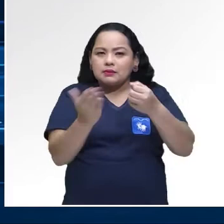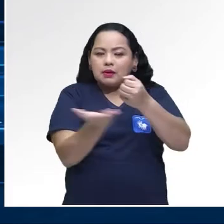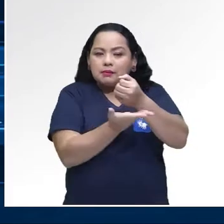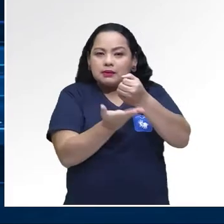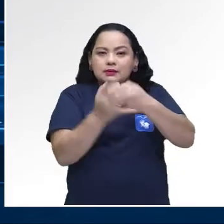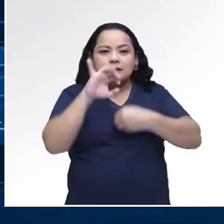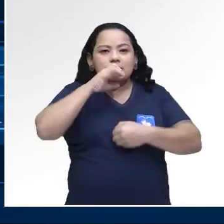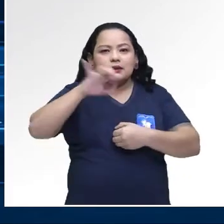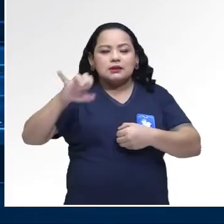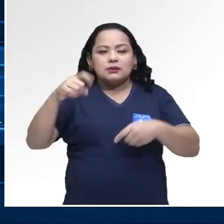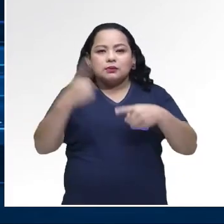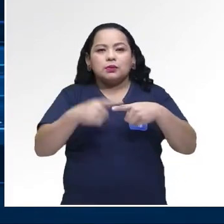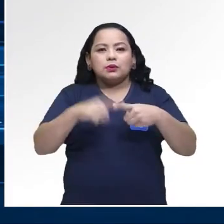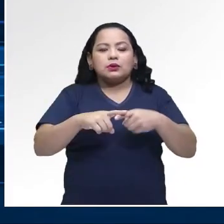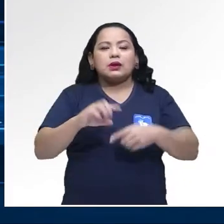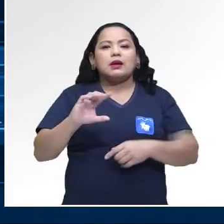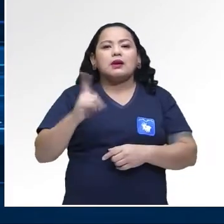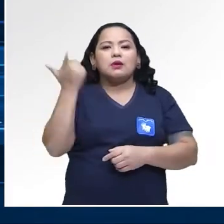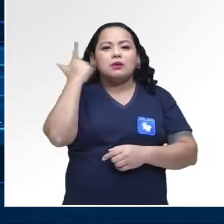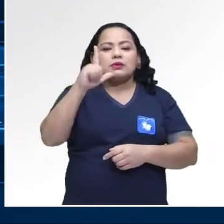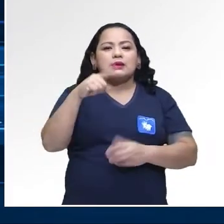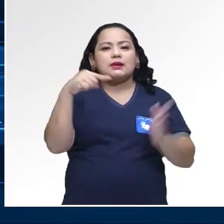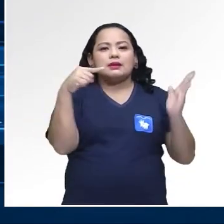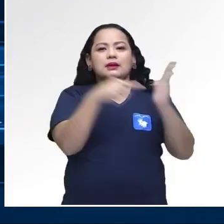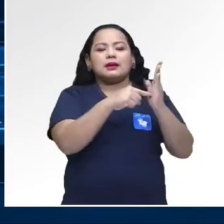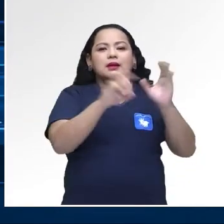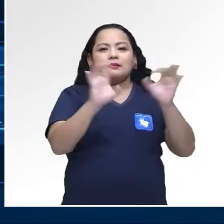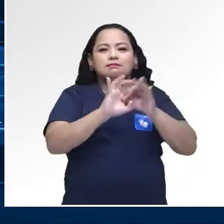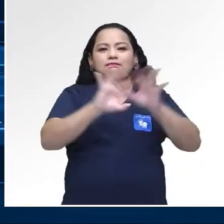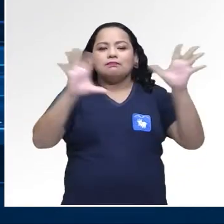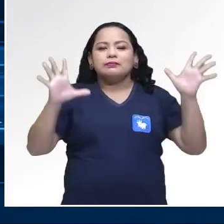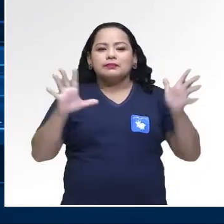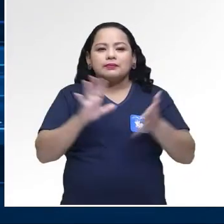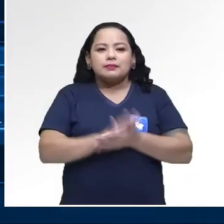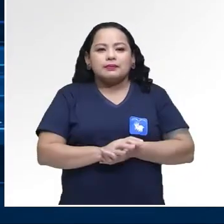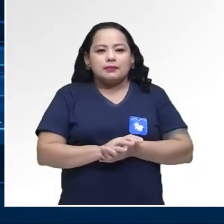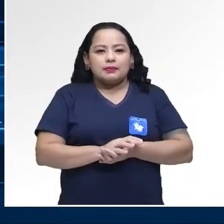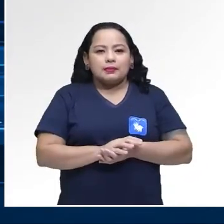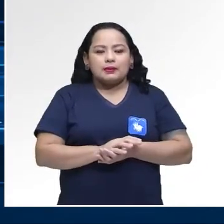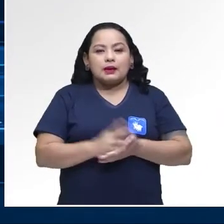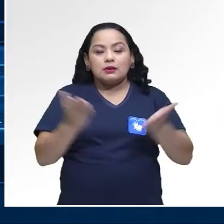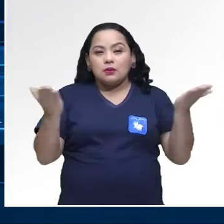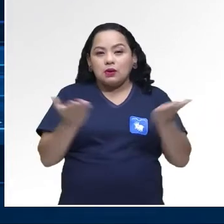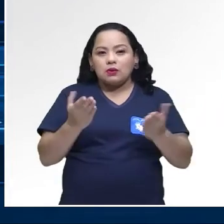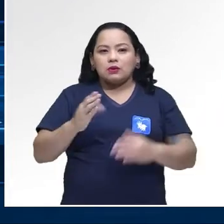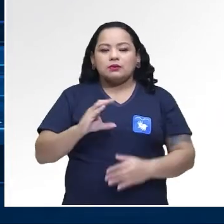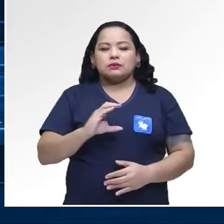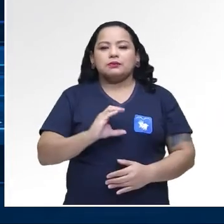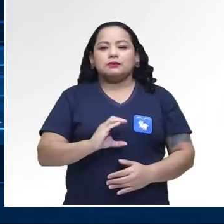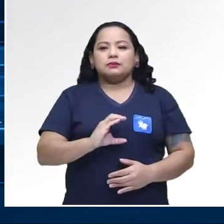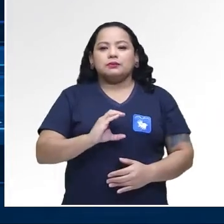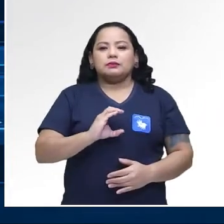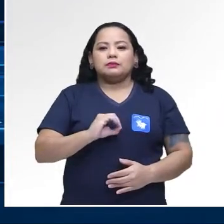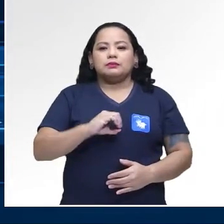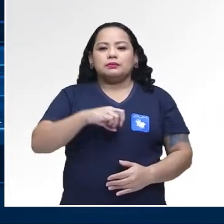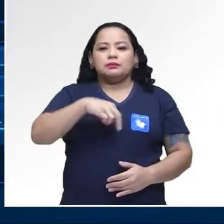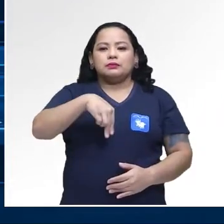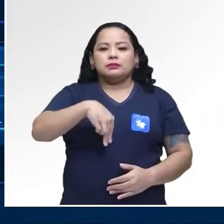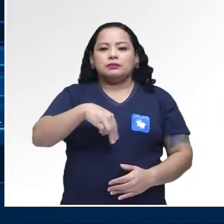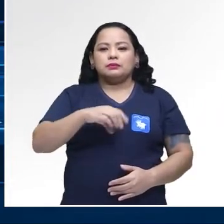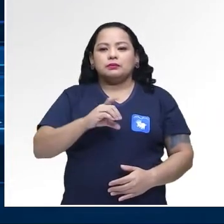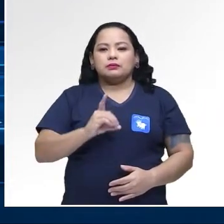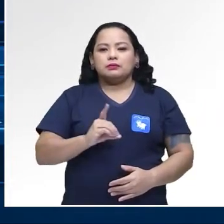energia para que ela consiga ali ser ligada. E aí, quanto aos condutores elétricos, olha só.